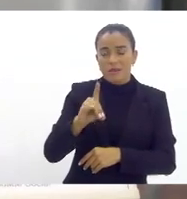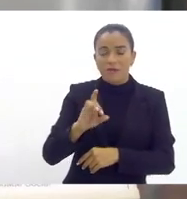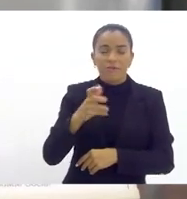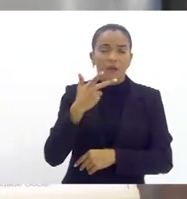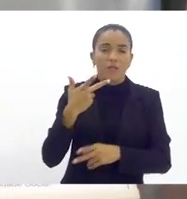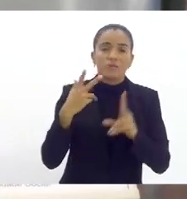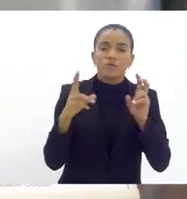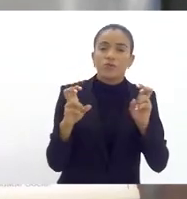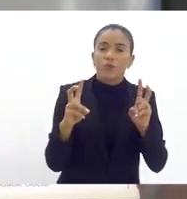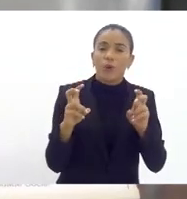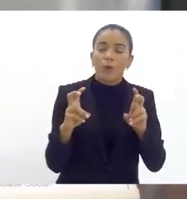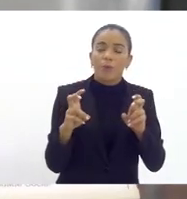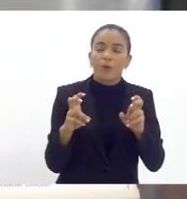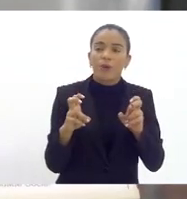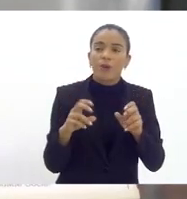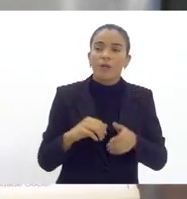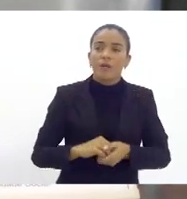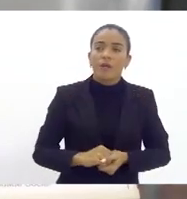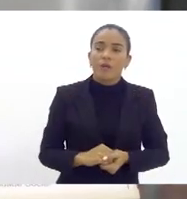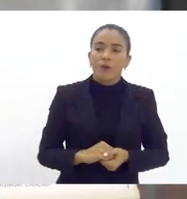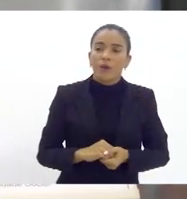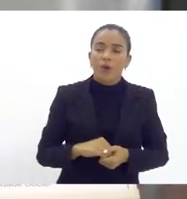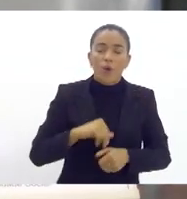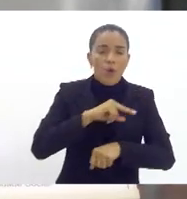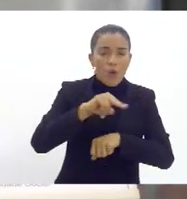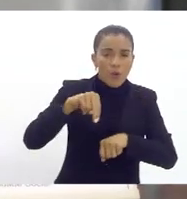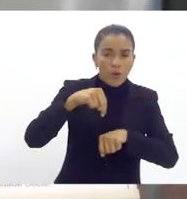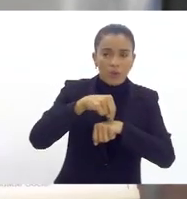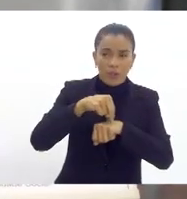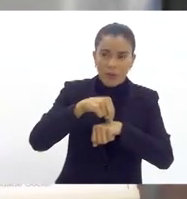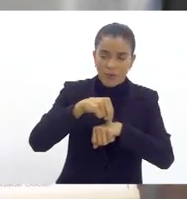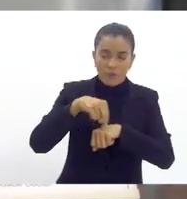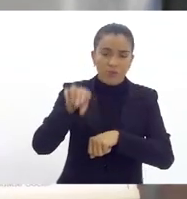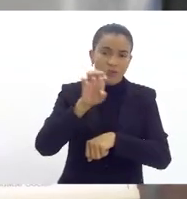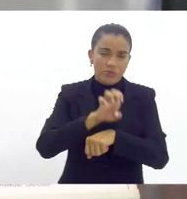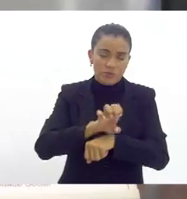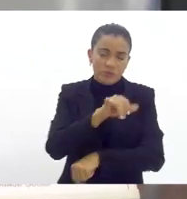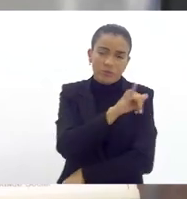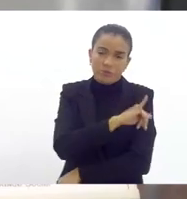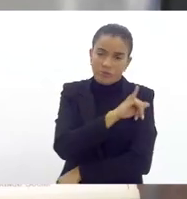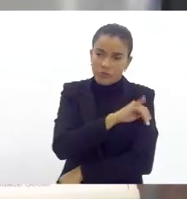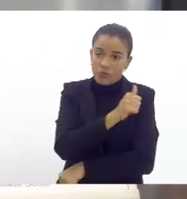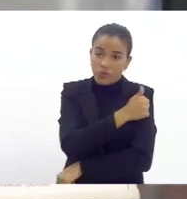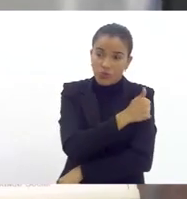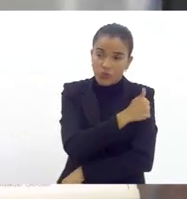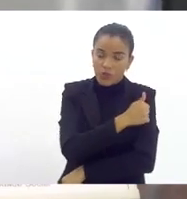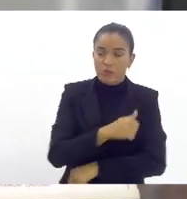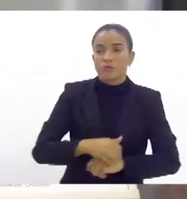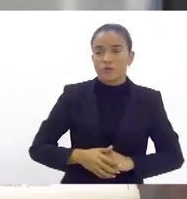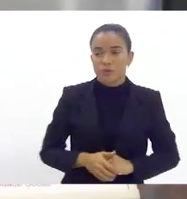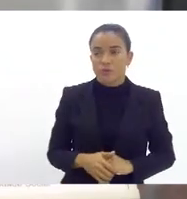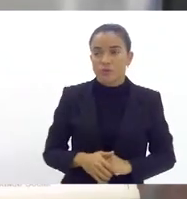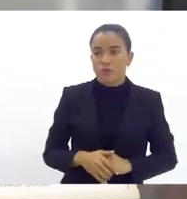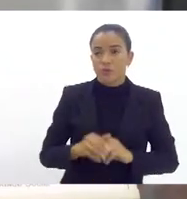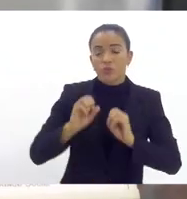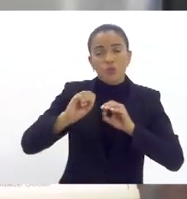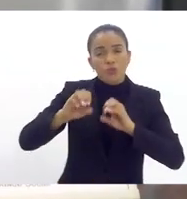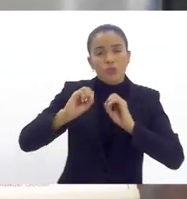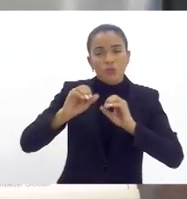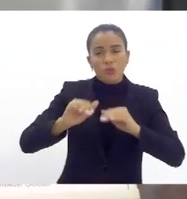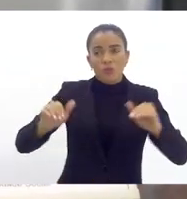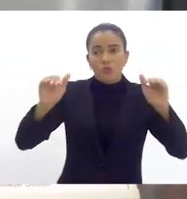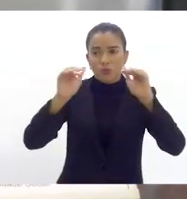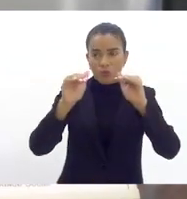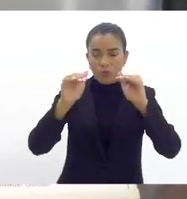da própria União Estadual dos Estudantes é com diálogo com conjunto dos Estudantes do ensino superior